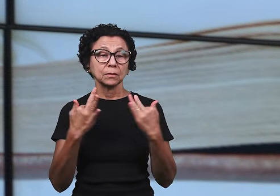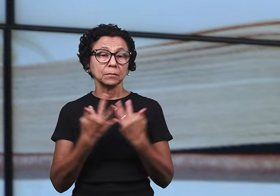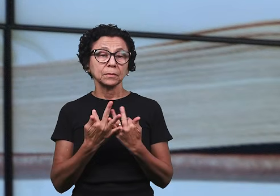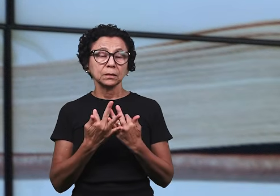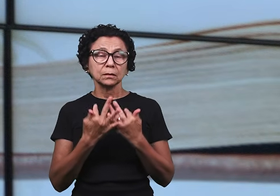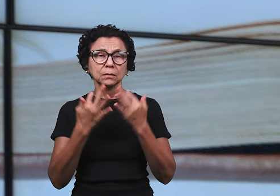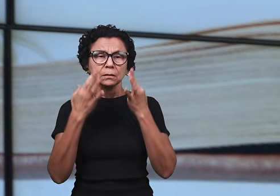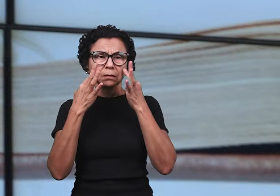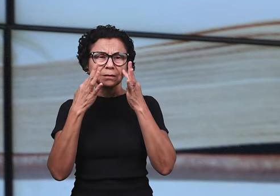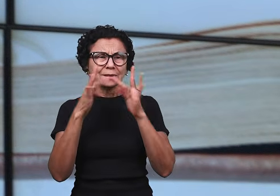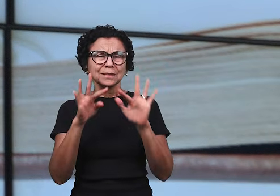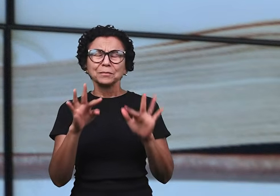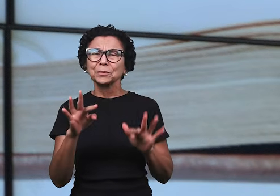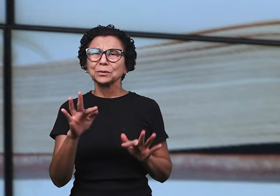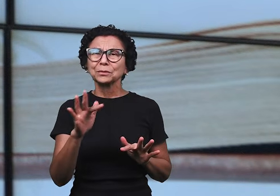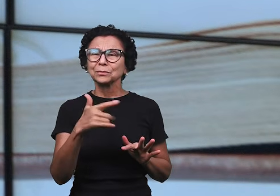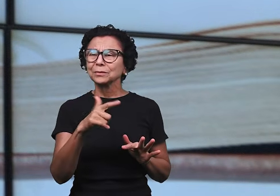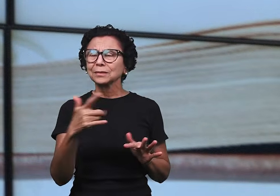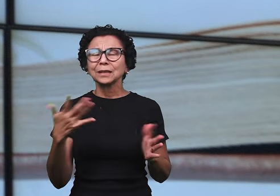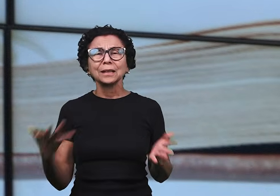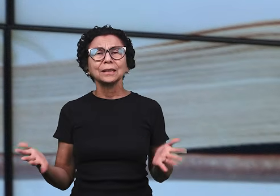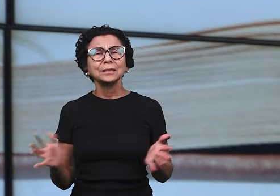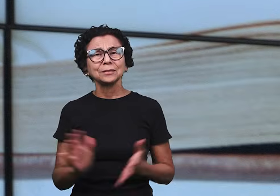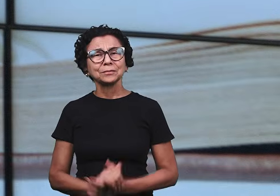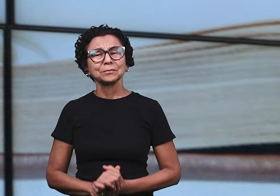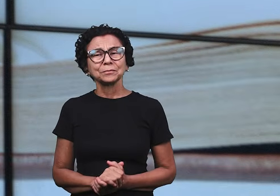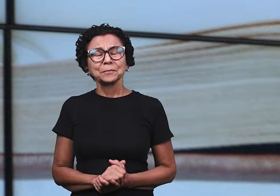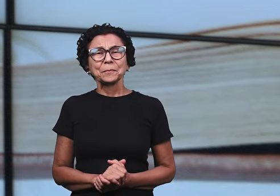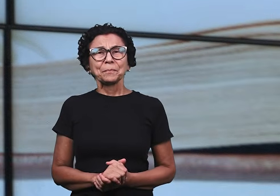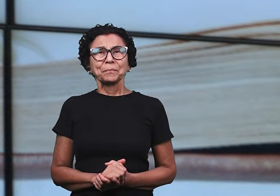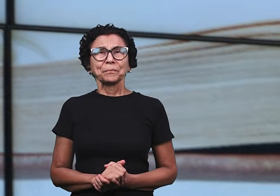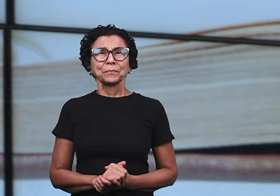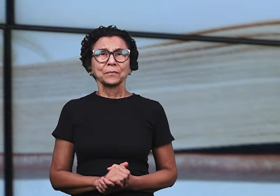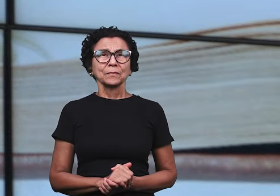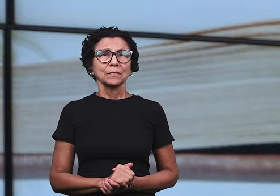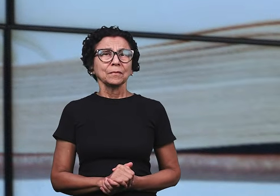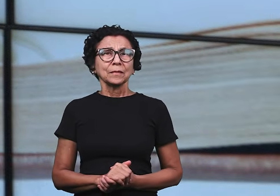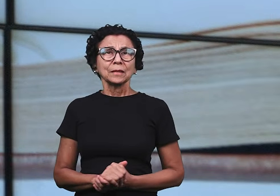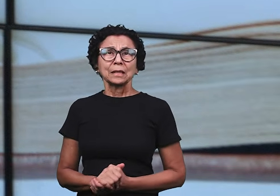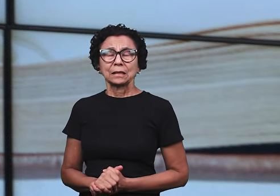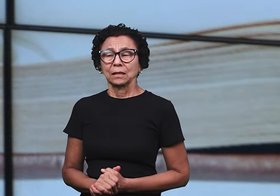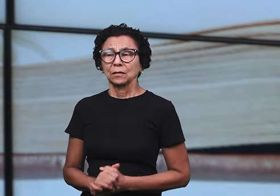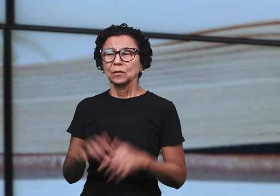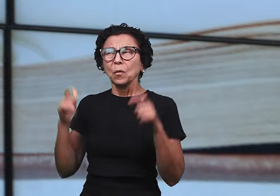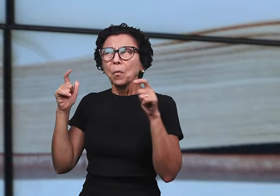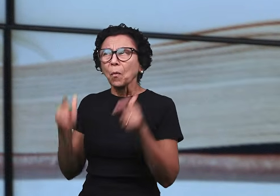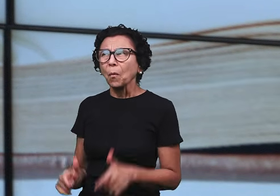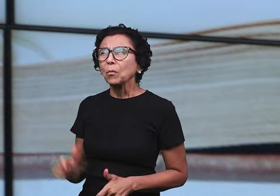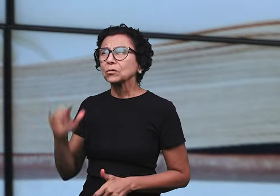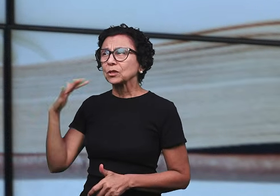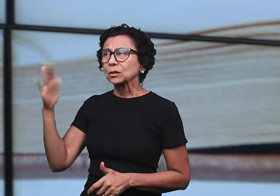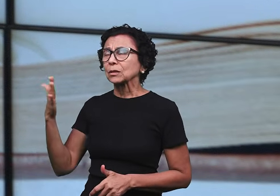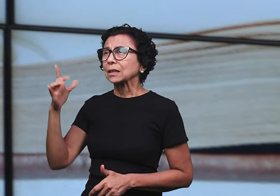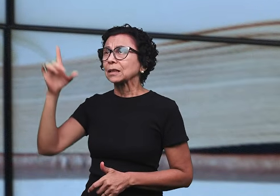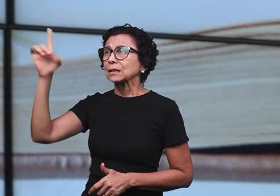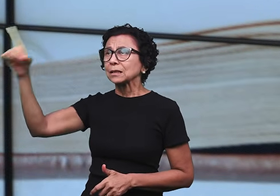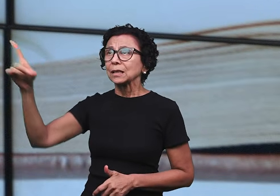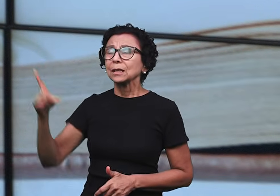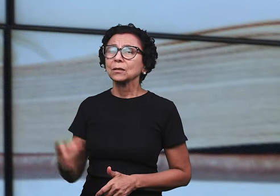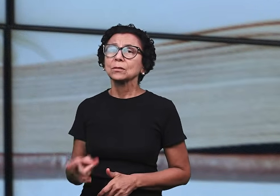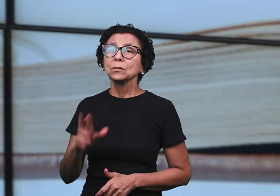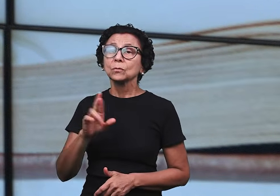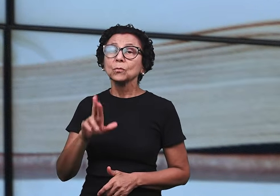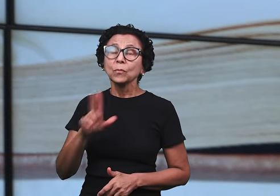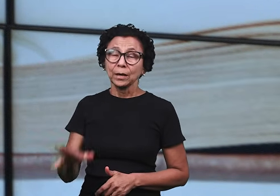testemunho, porque está fazendo a pergunta errada com a mulher samaritana. Onde se deve adorar? E não é onde. Por